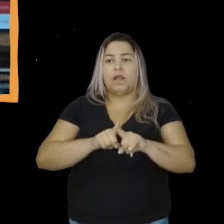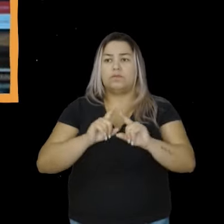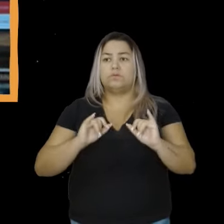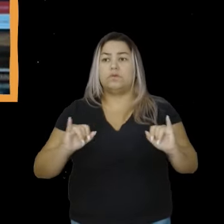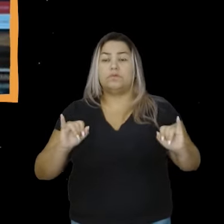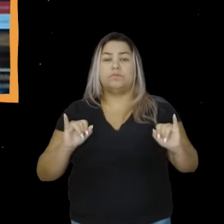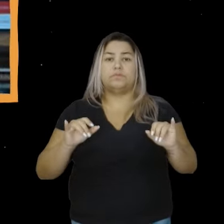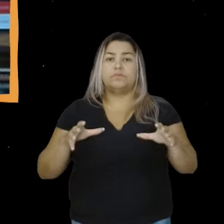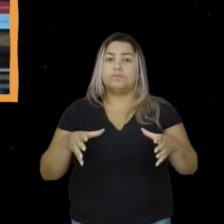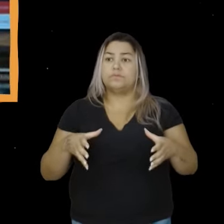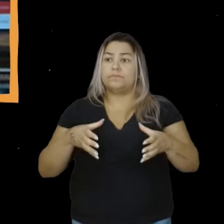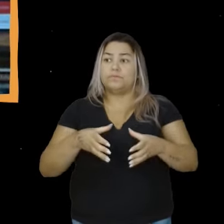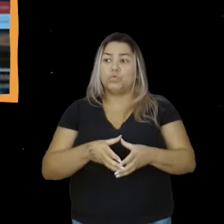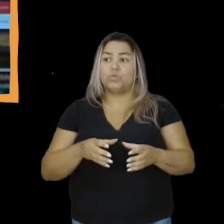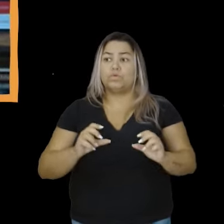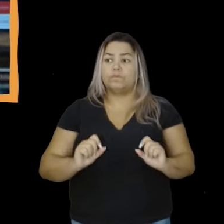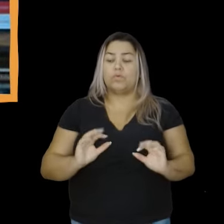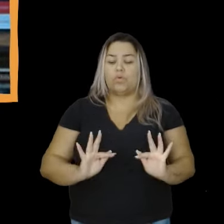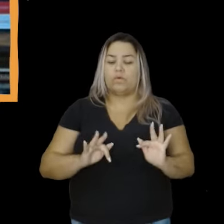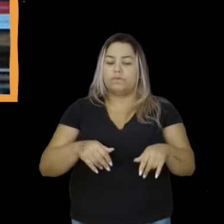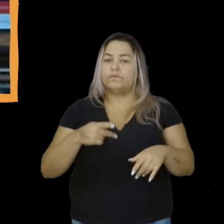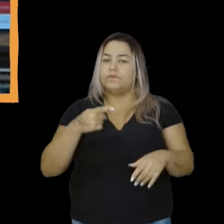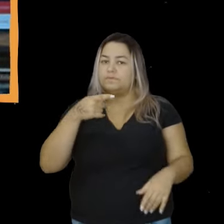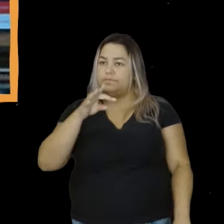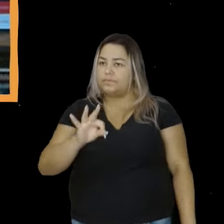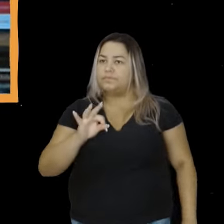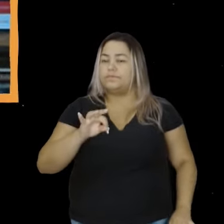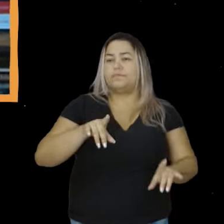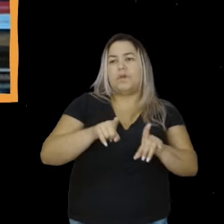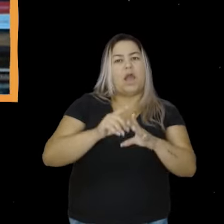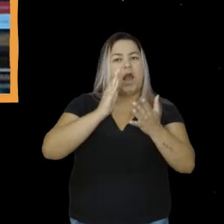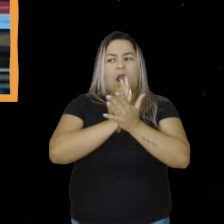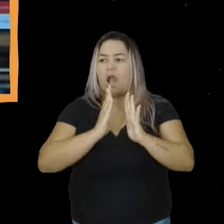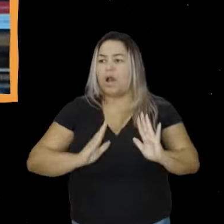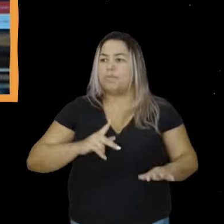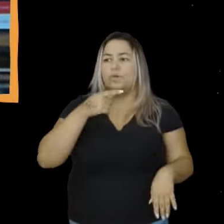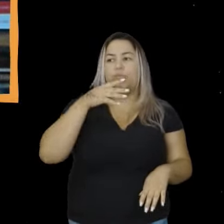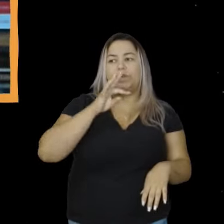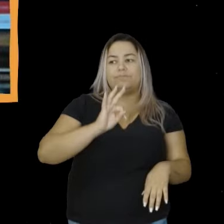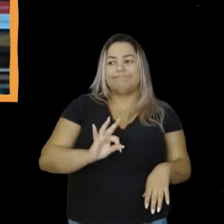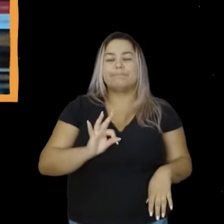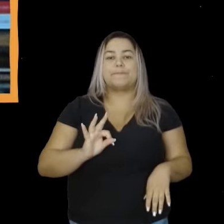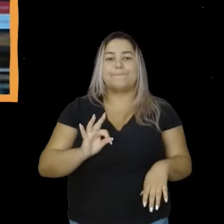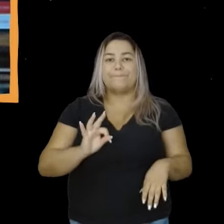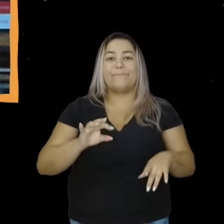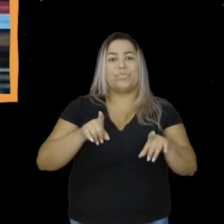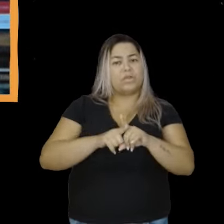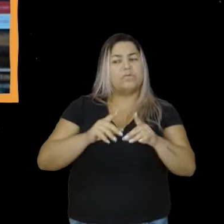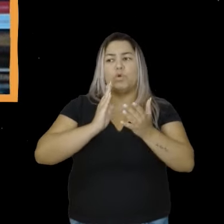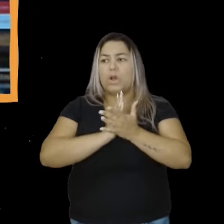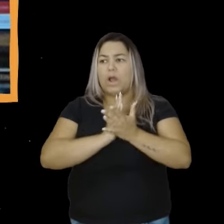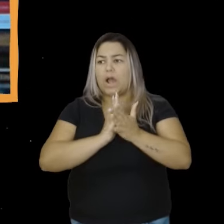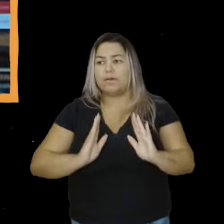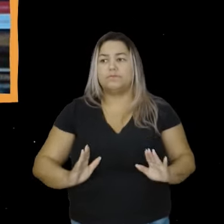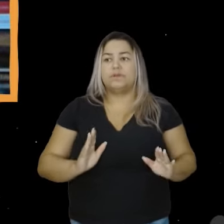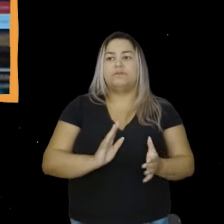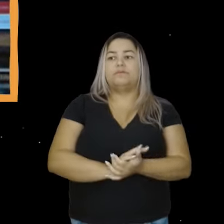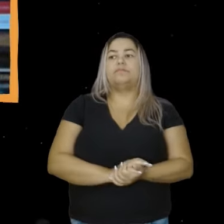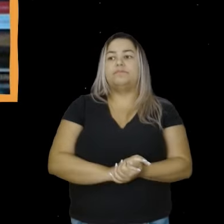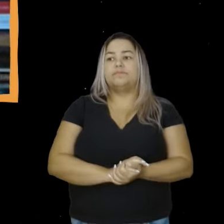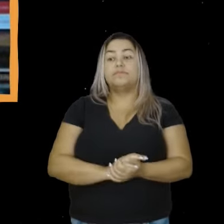a classe dominante que pregava o fim do PT, a derrota do PT, acabar com o PT, ela é que foi derrotada. Mas ao mesmo